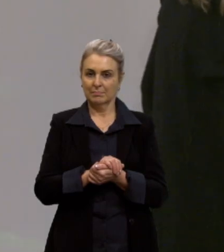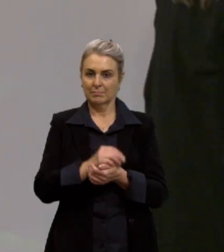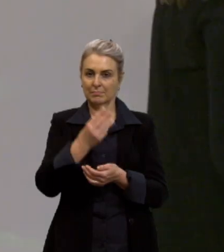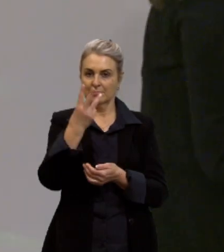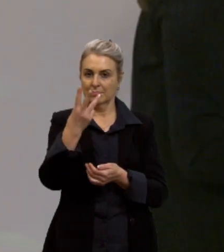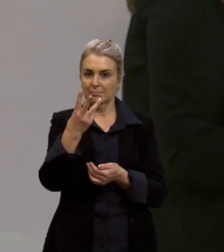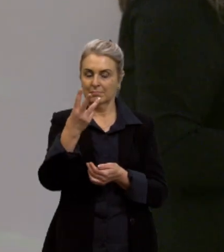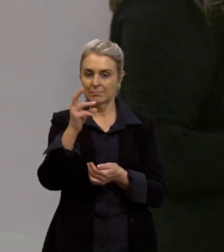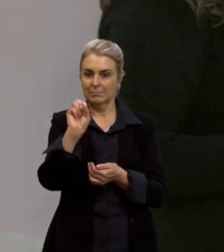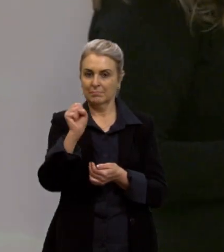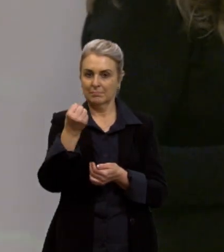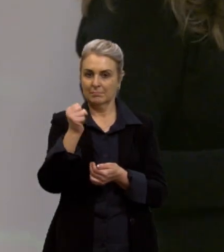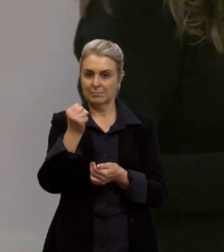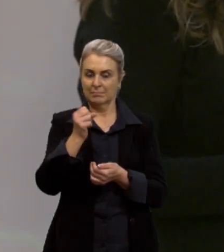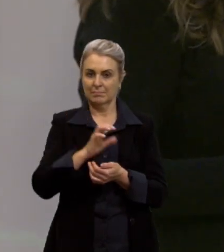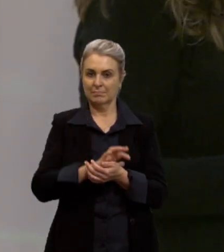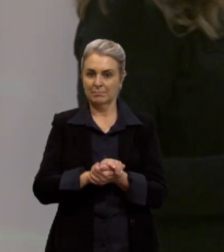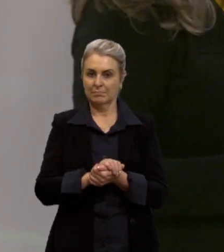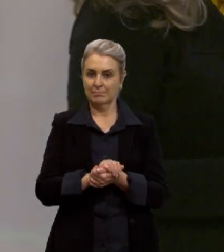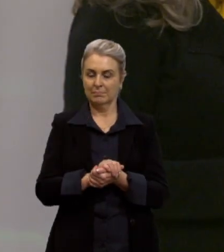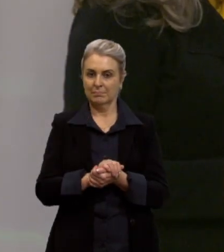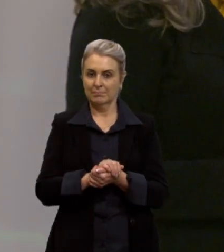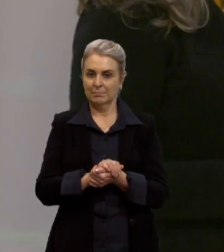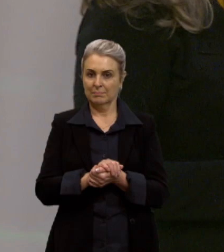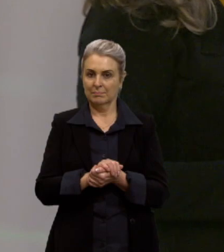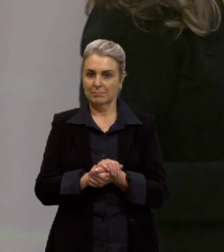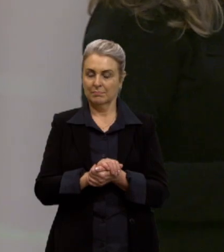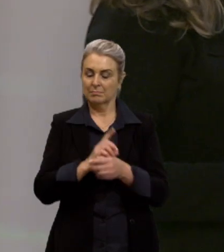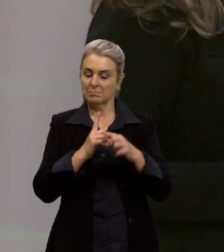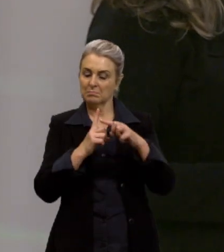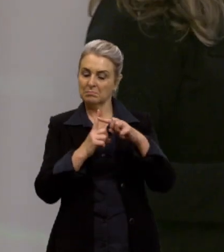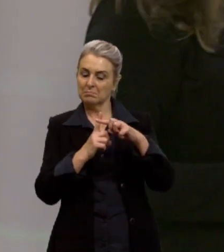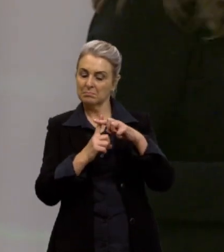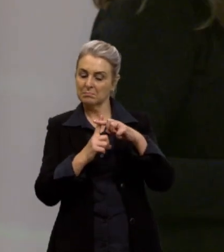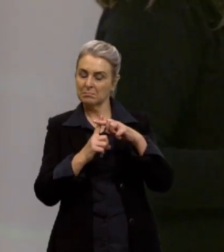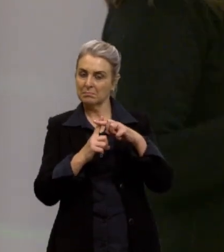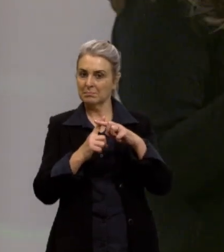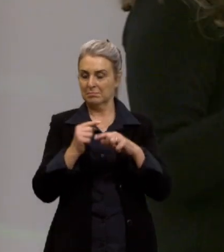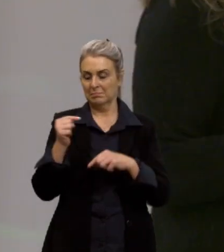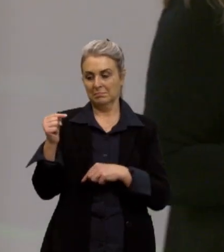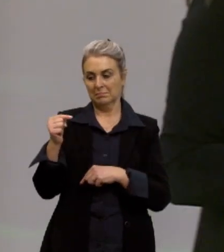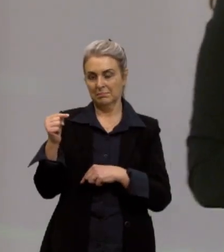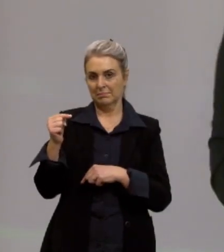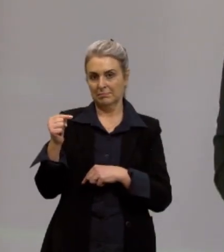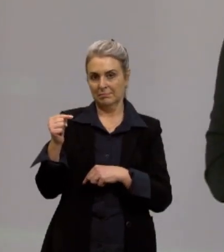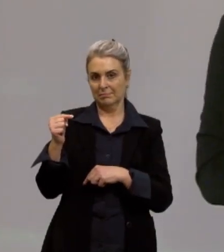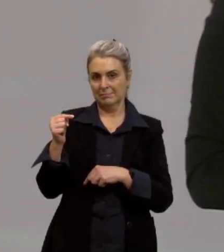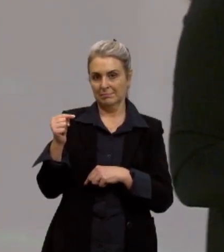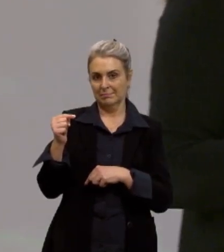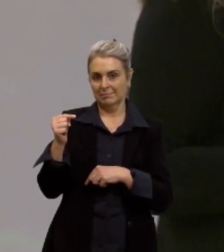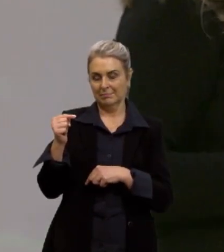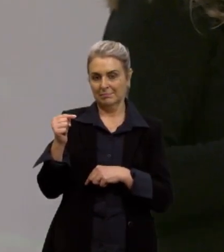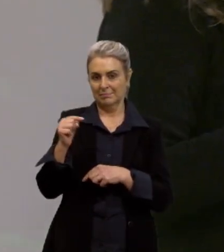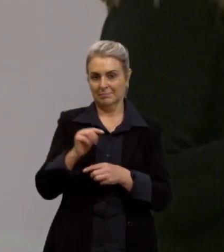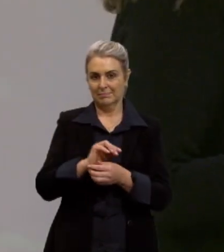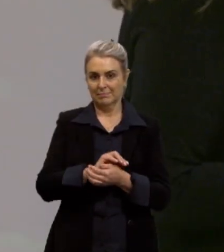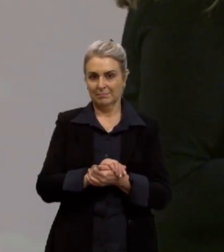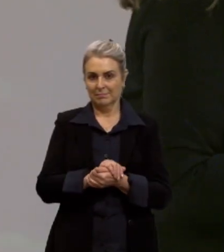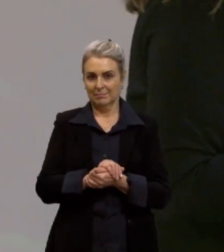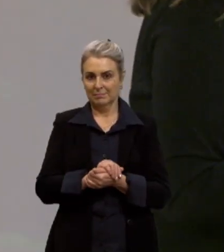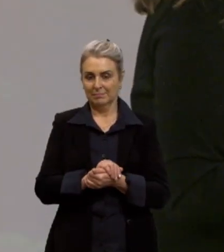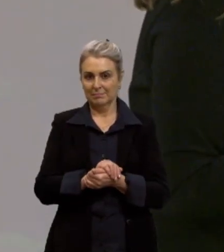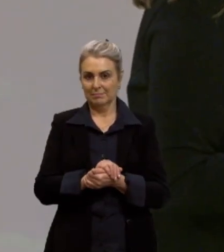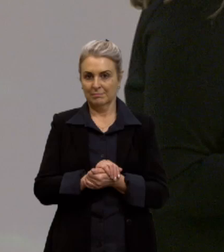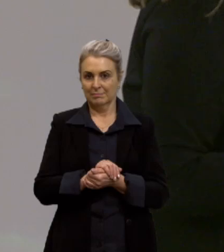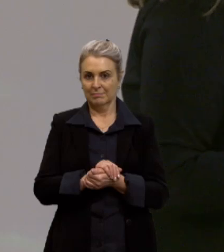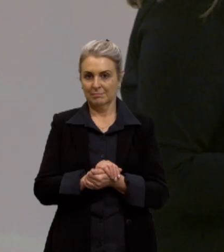38, certo? Ou ela é positiva ou ela é negativa, né? E aí nós vamos, então, fechar